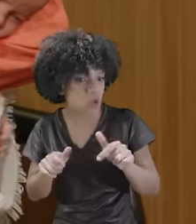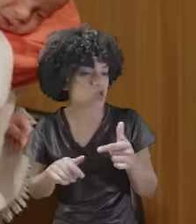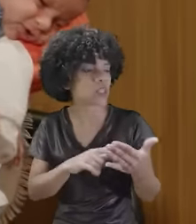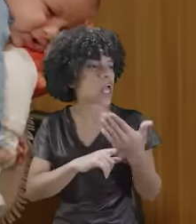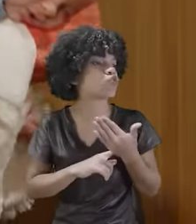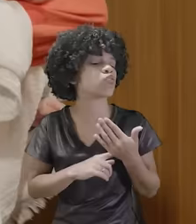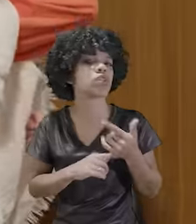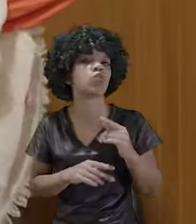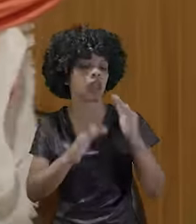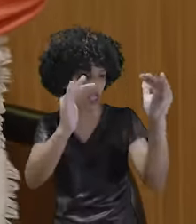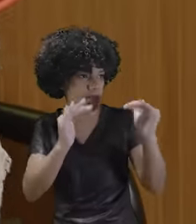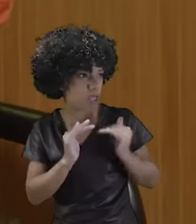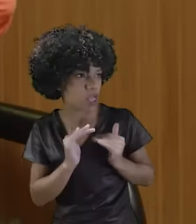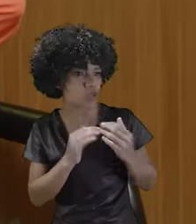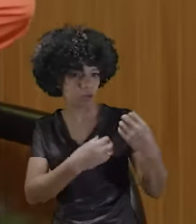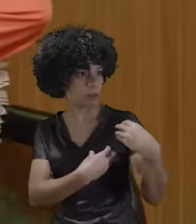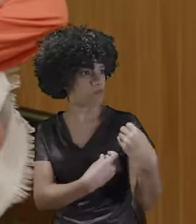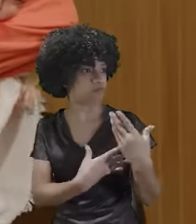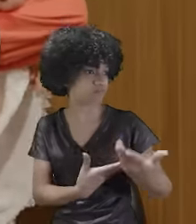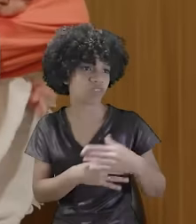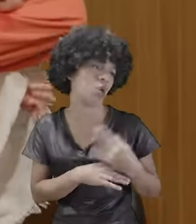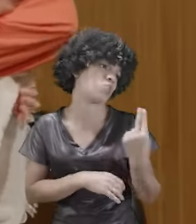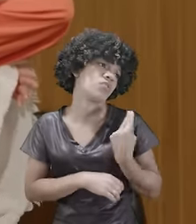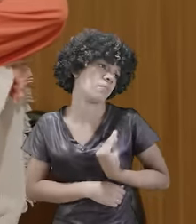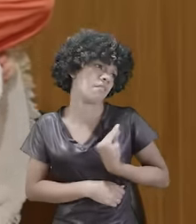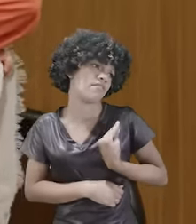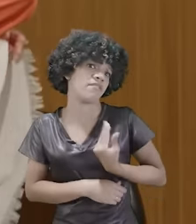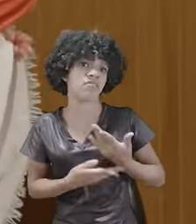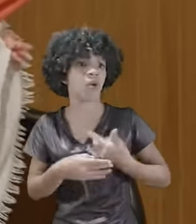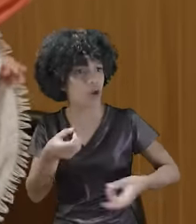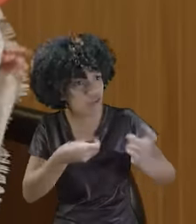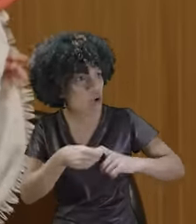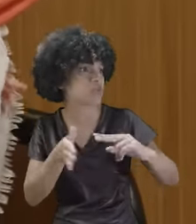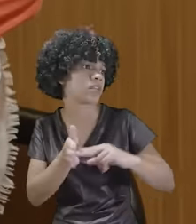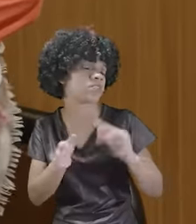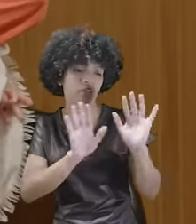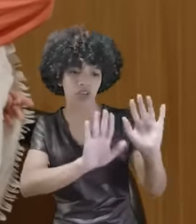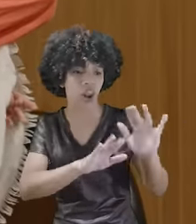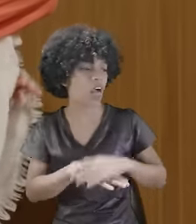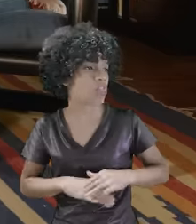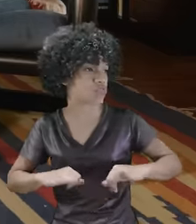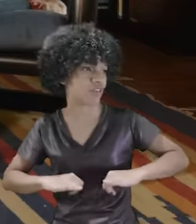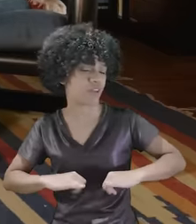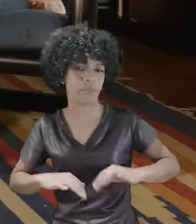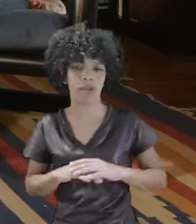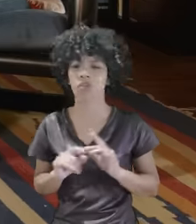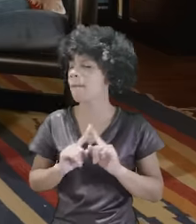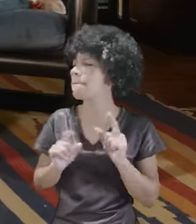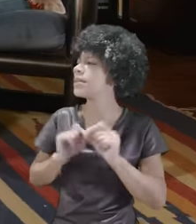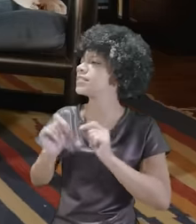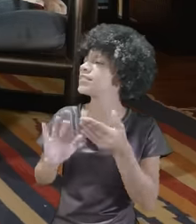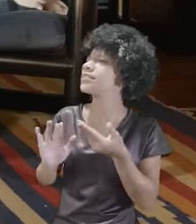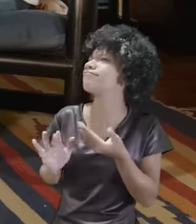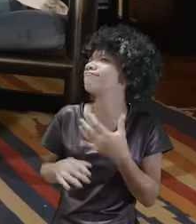respeita não fala comigo não me ensina não dá para mim ver ver aqui eu vou no meu país e fico lá no meu sofrimento pedir